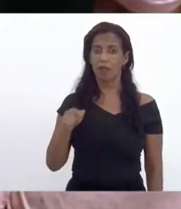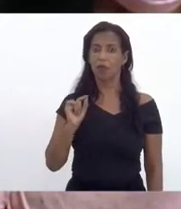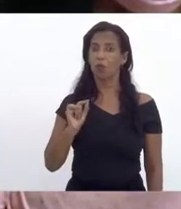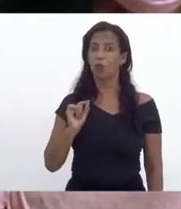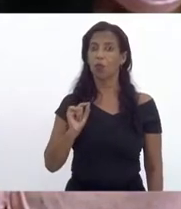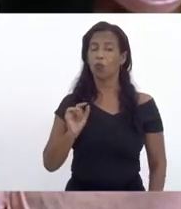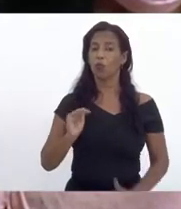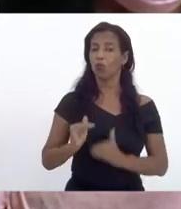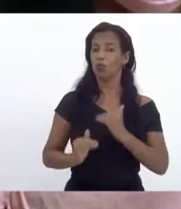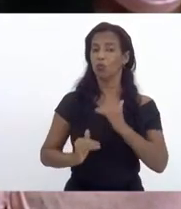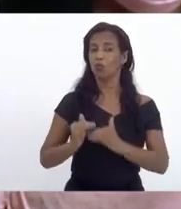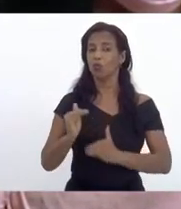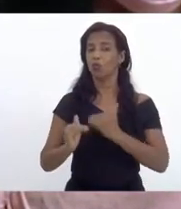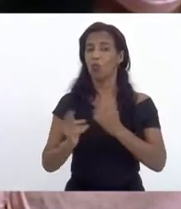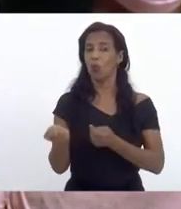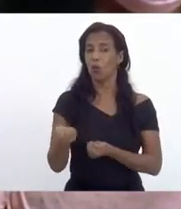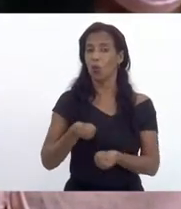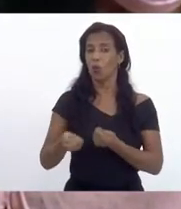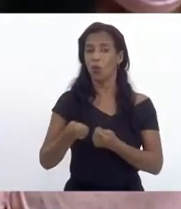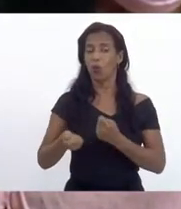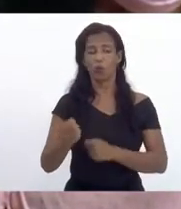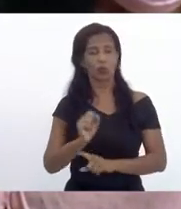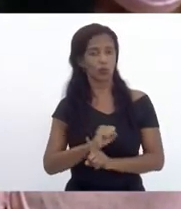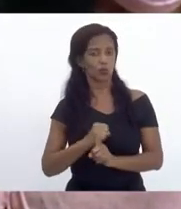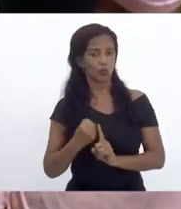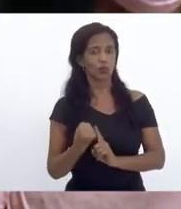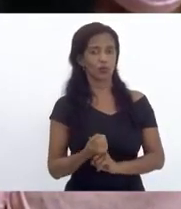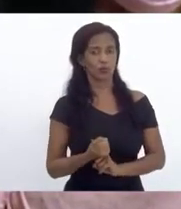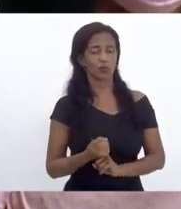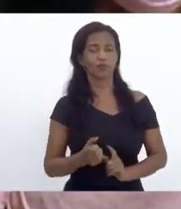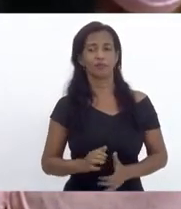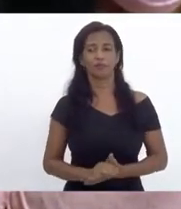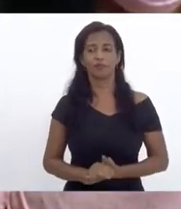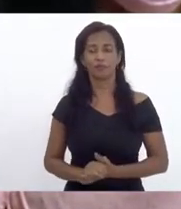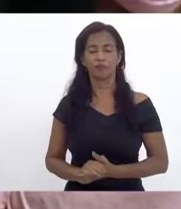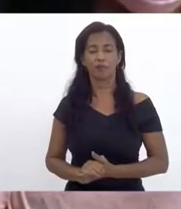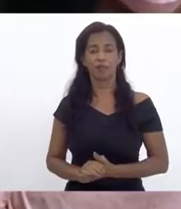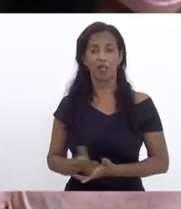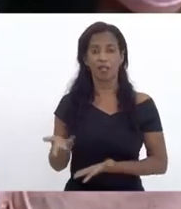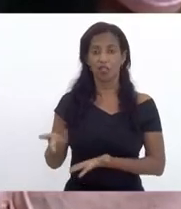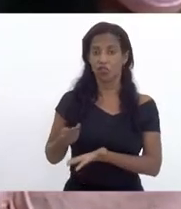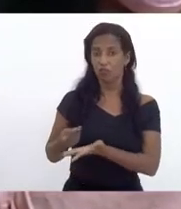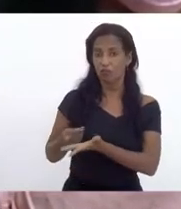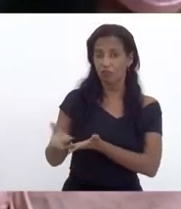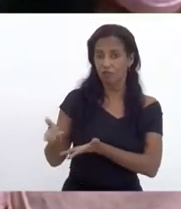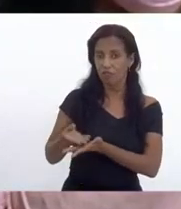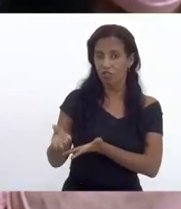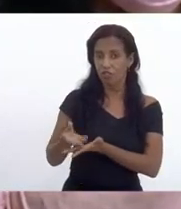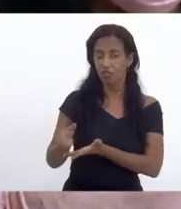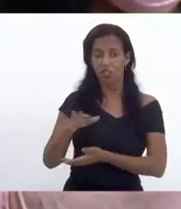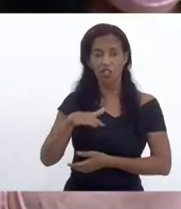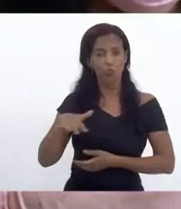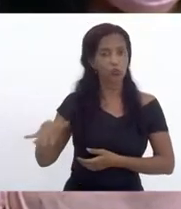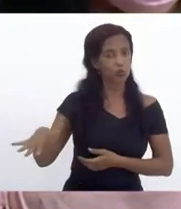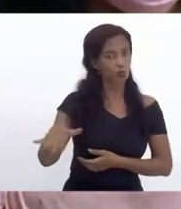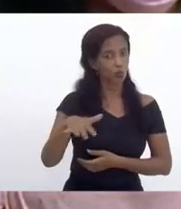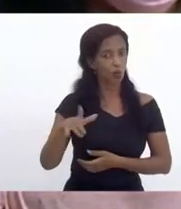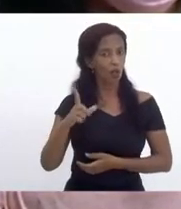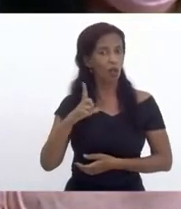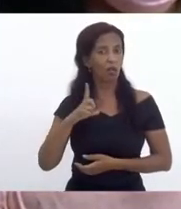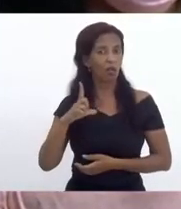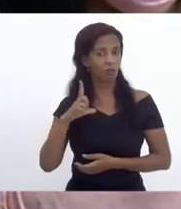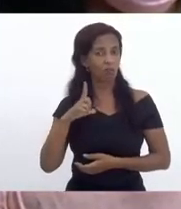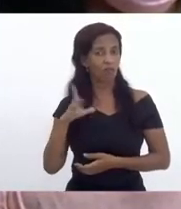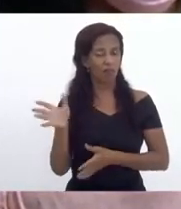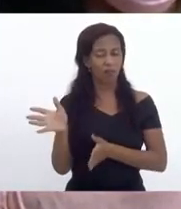regional, econômico e social, e de investir para que toda a região ela tenha uma